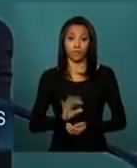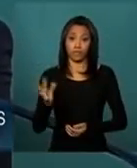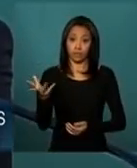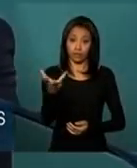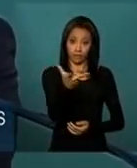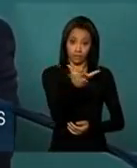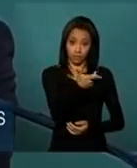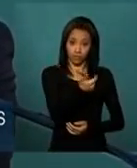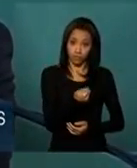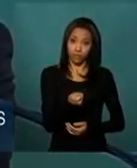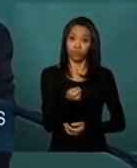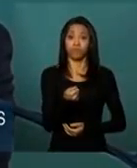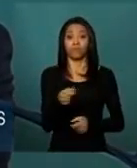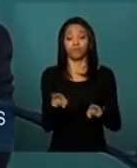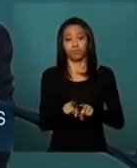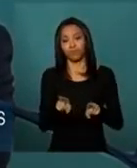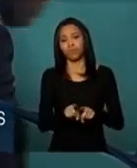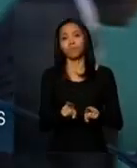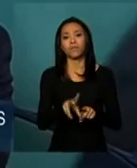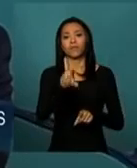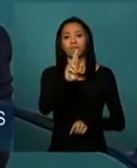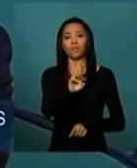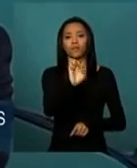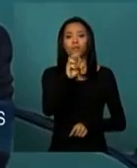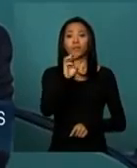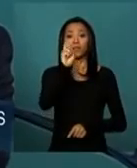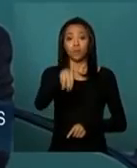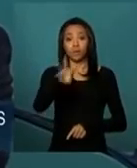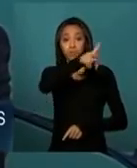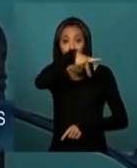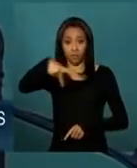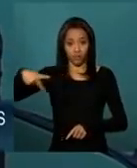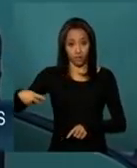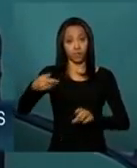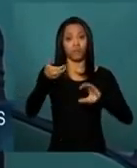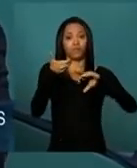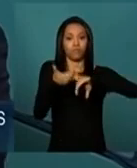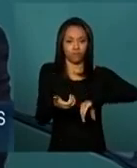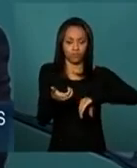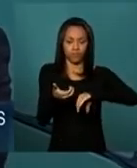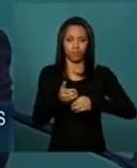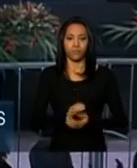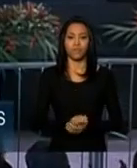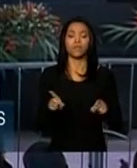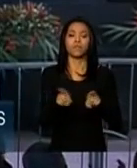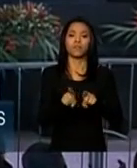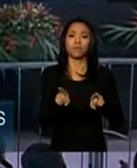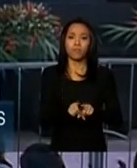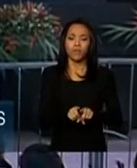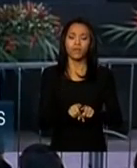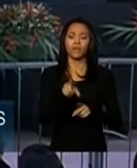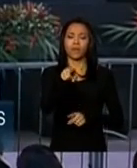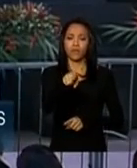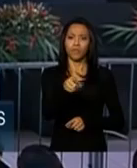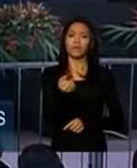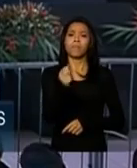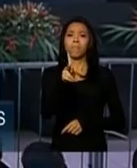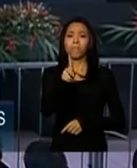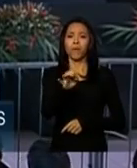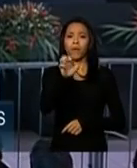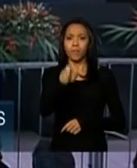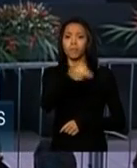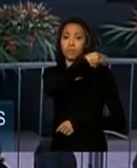excelentíssimo senhor Renan Calheiros, presidente do Senado Federal, excelentíssimo senhor Pepe Vargas,